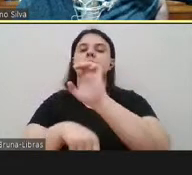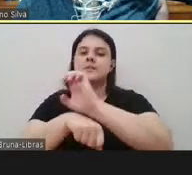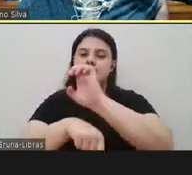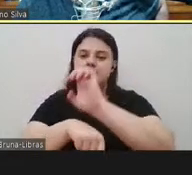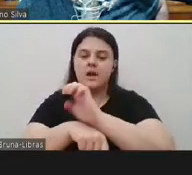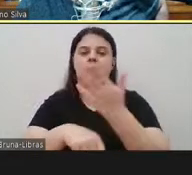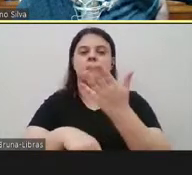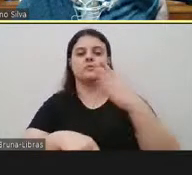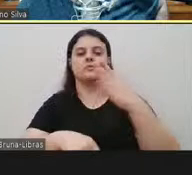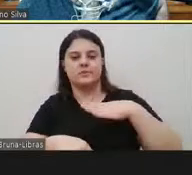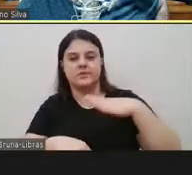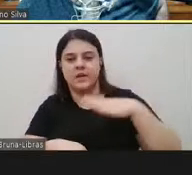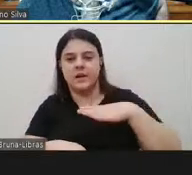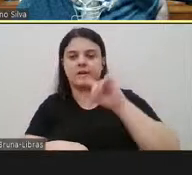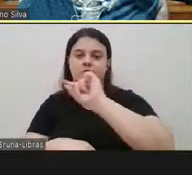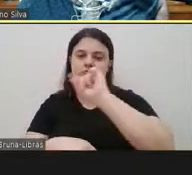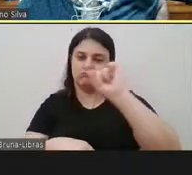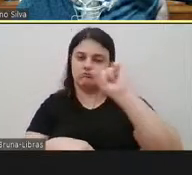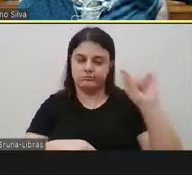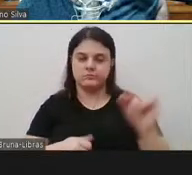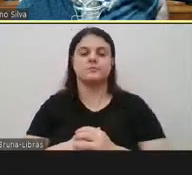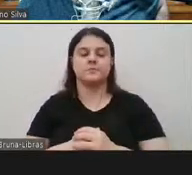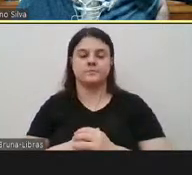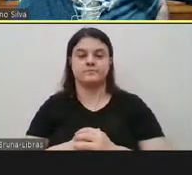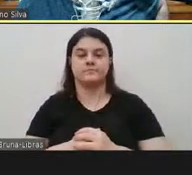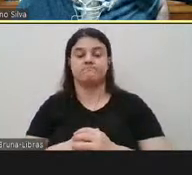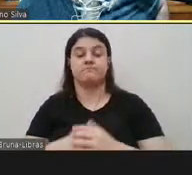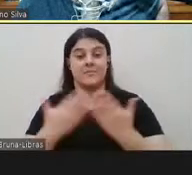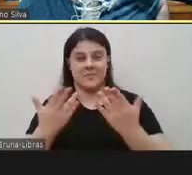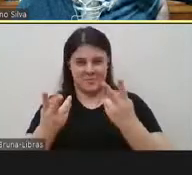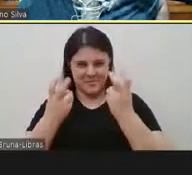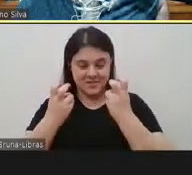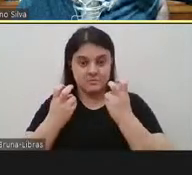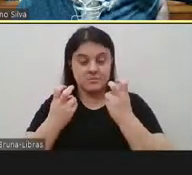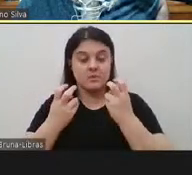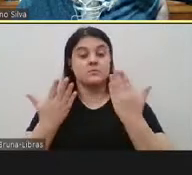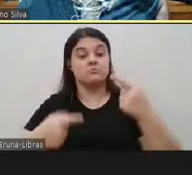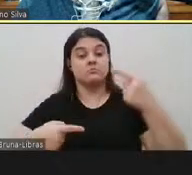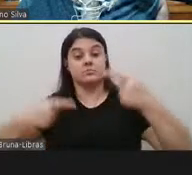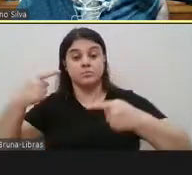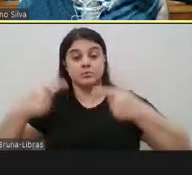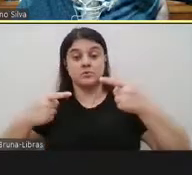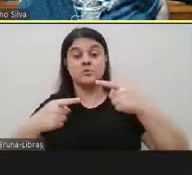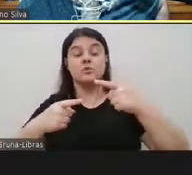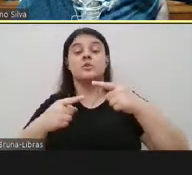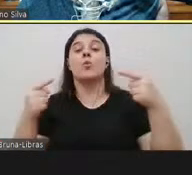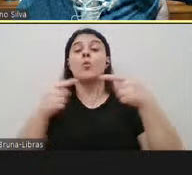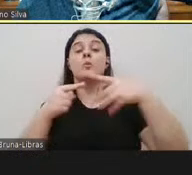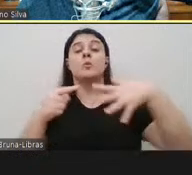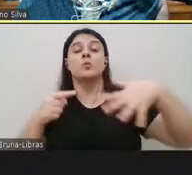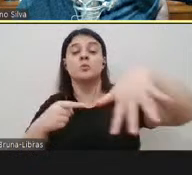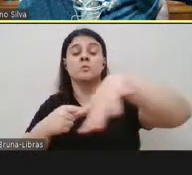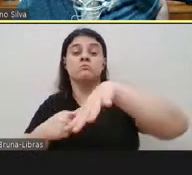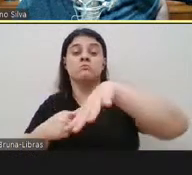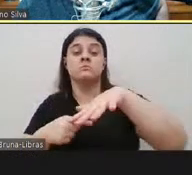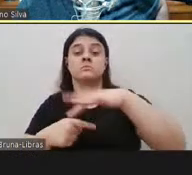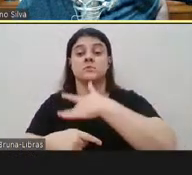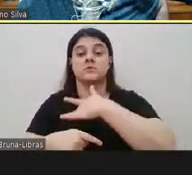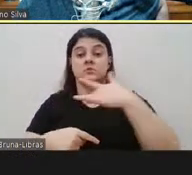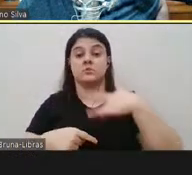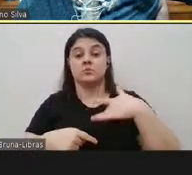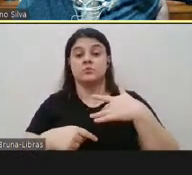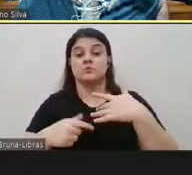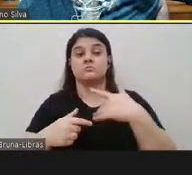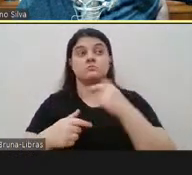cooperação dos Municípios também bom então perceba políticas de caráter universalista saúde pode pegar outra pessoa